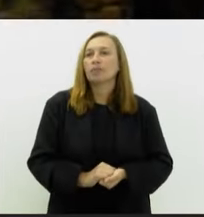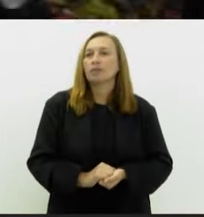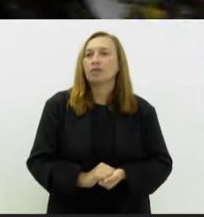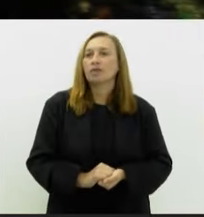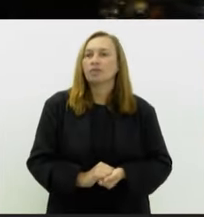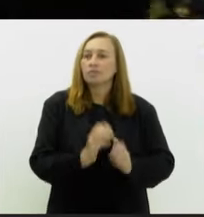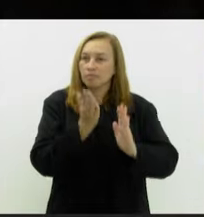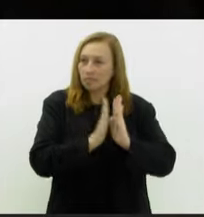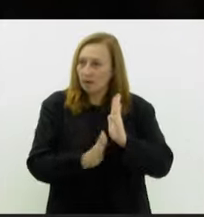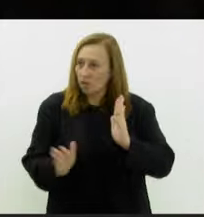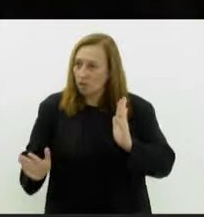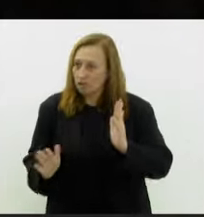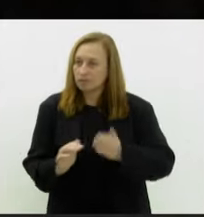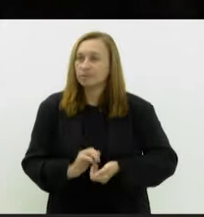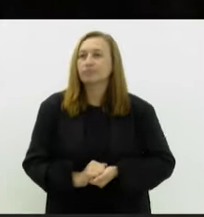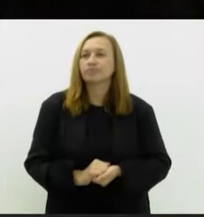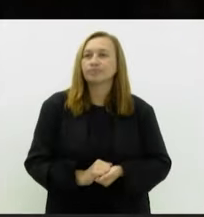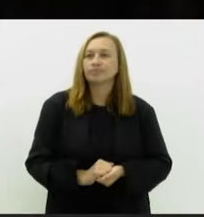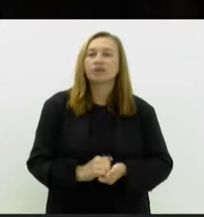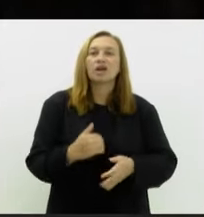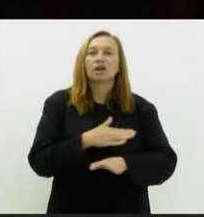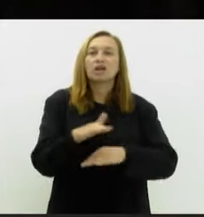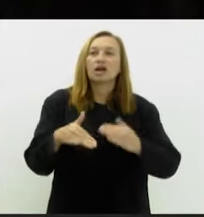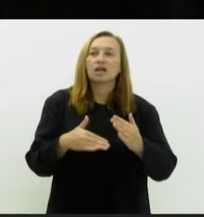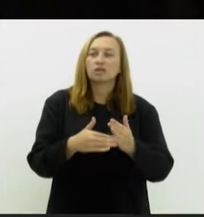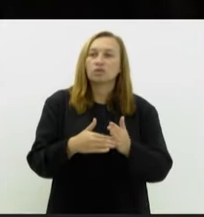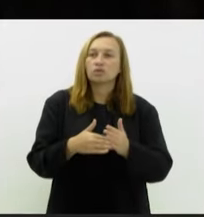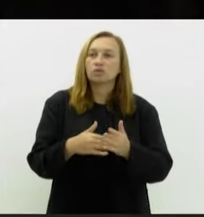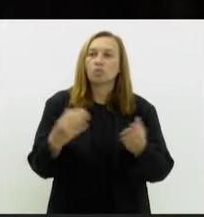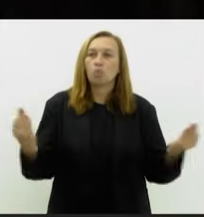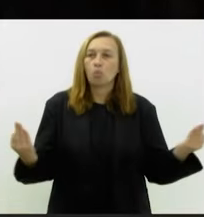um pela ordem. Desejando a todos uma